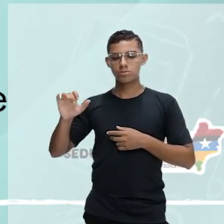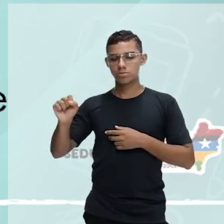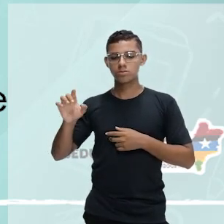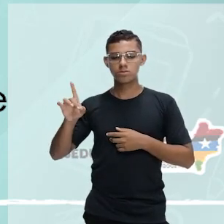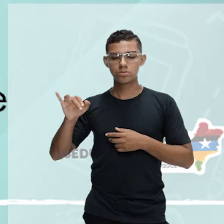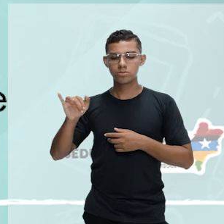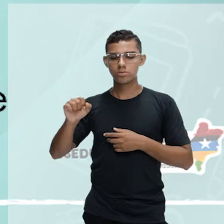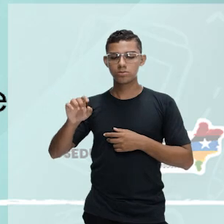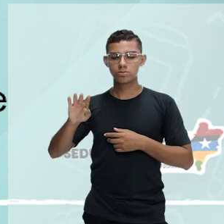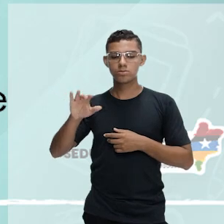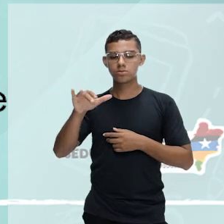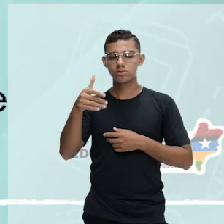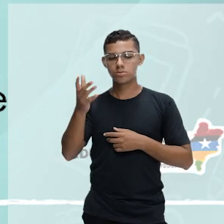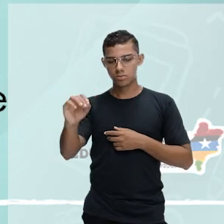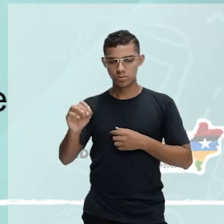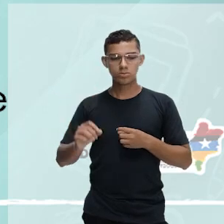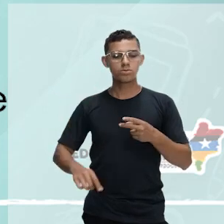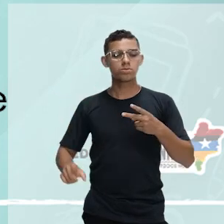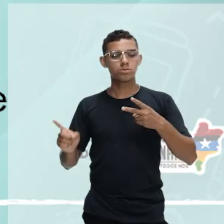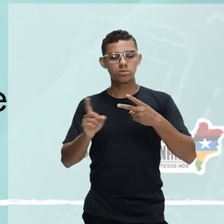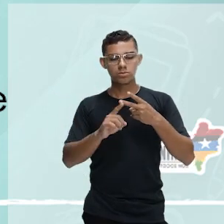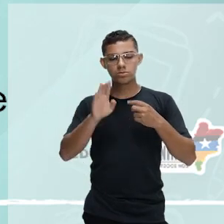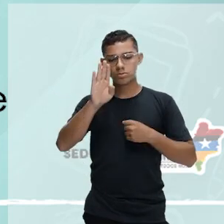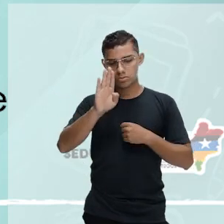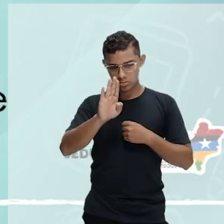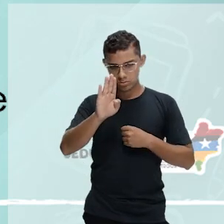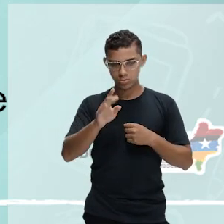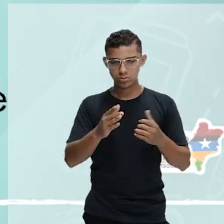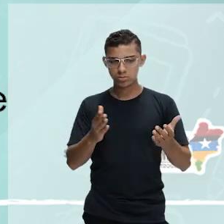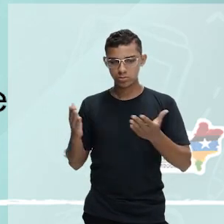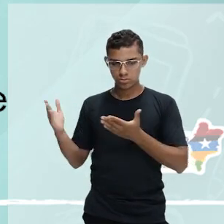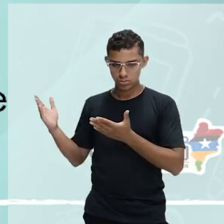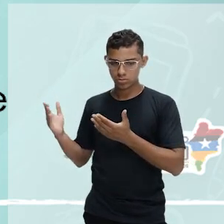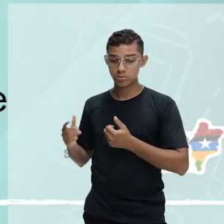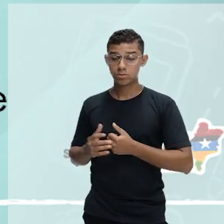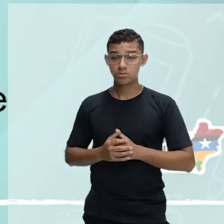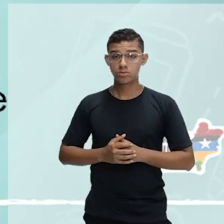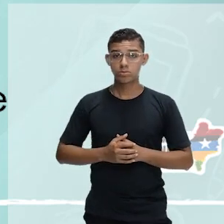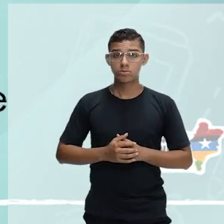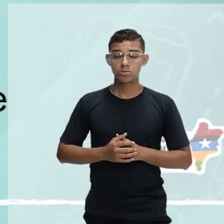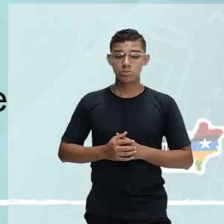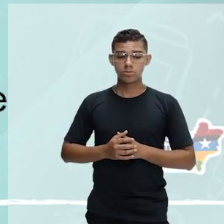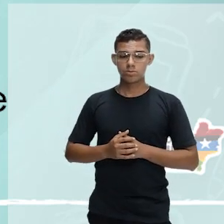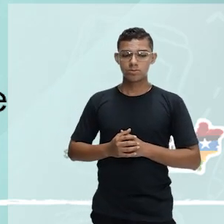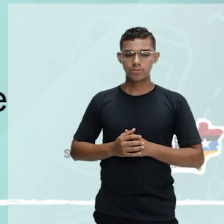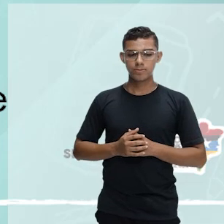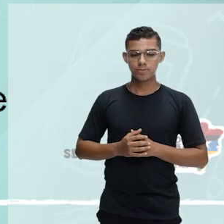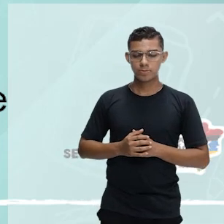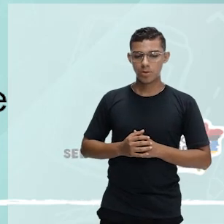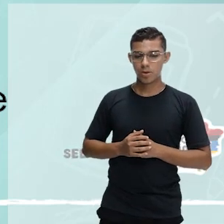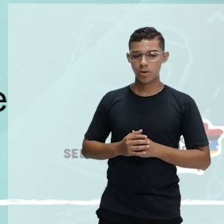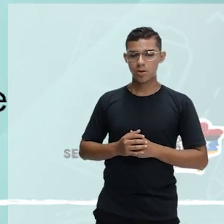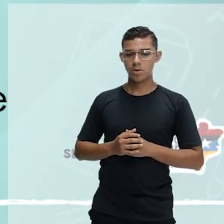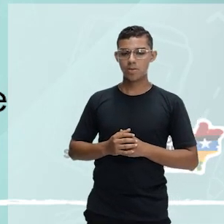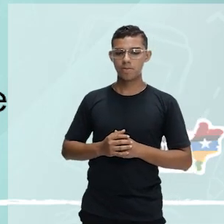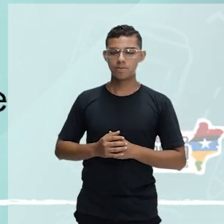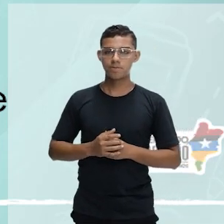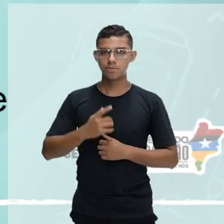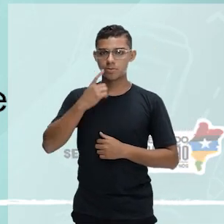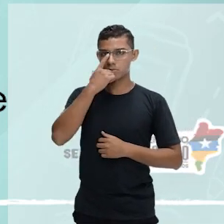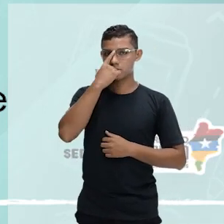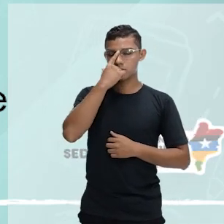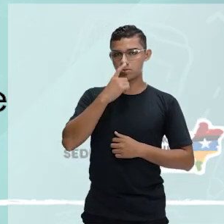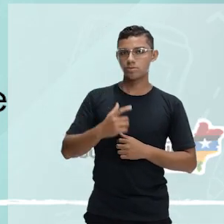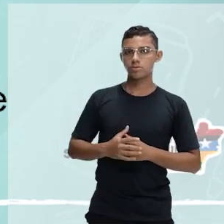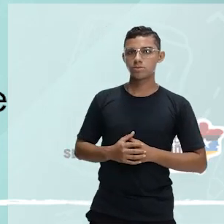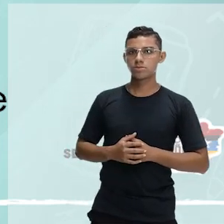B, a água, né, de uma altura H, do nível H e a turbina, e 2, a turbina e o gerador. Né.